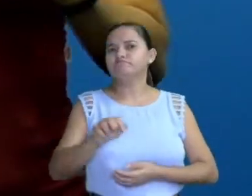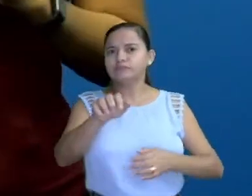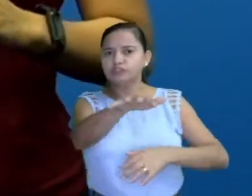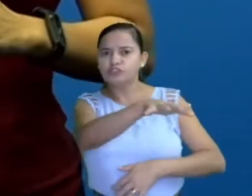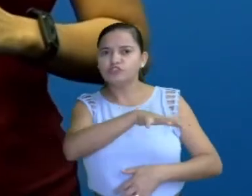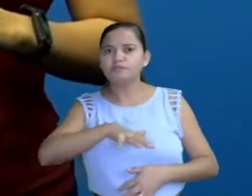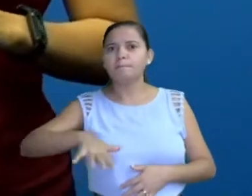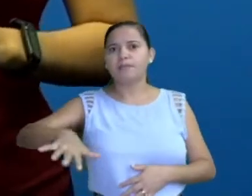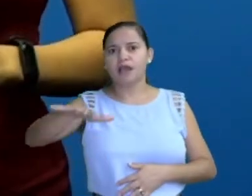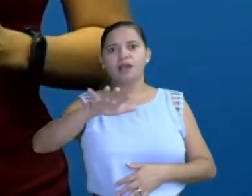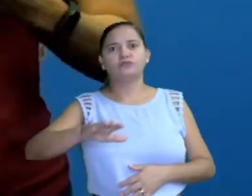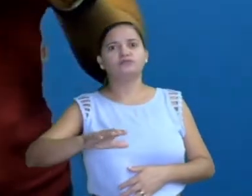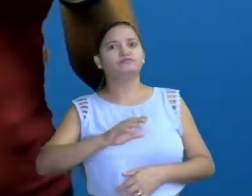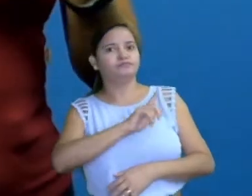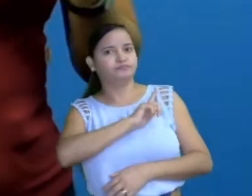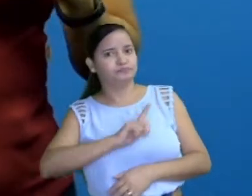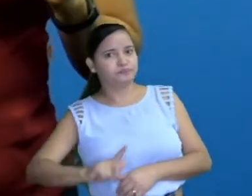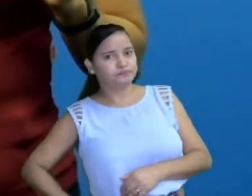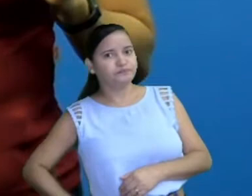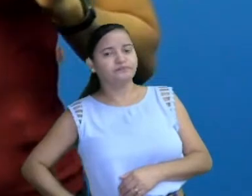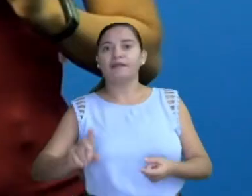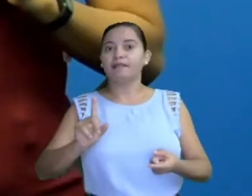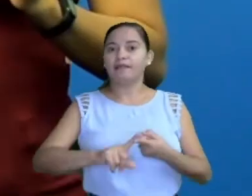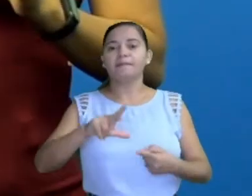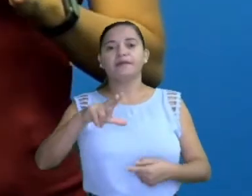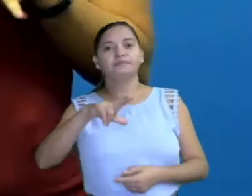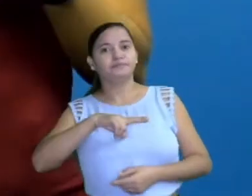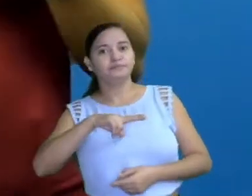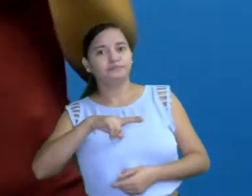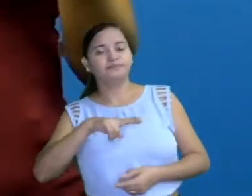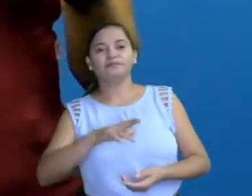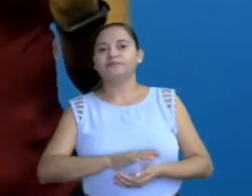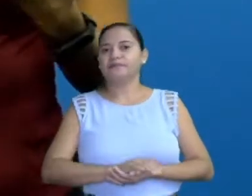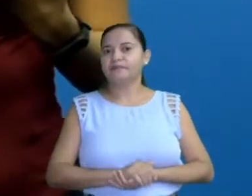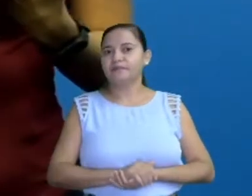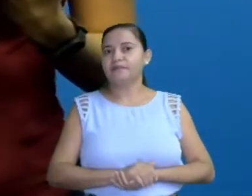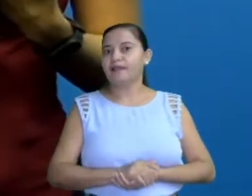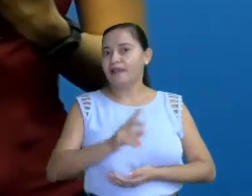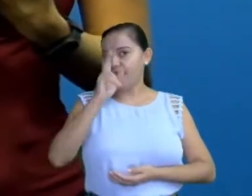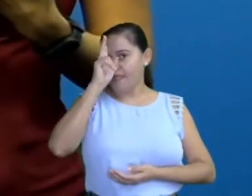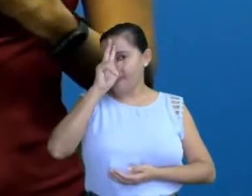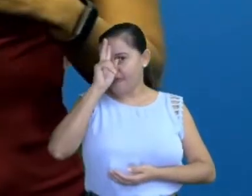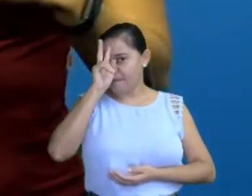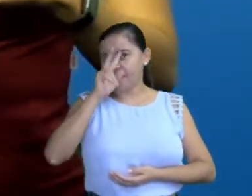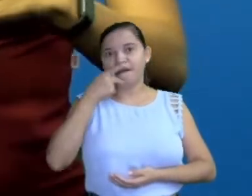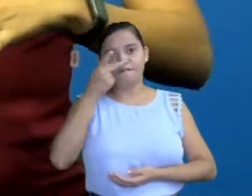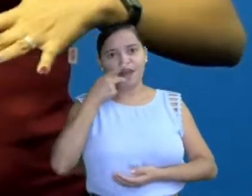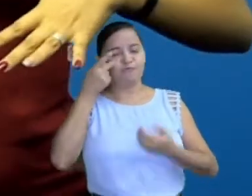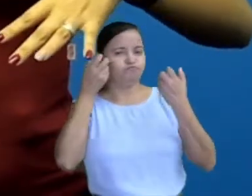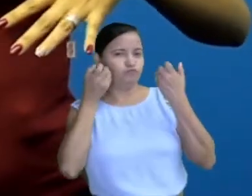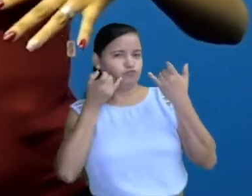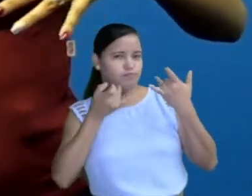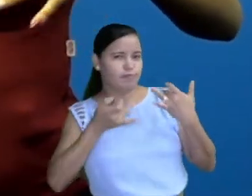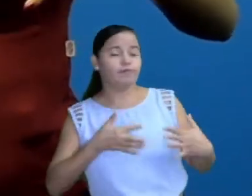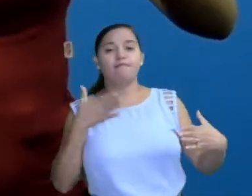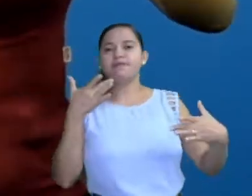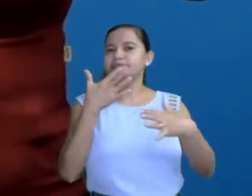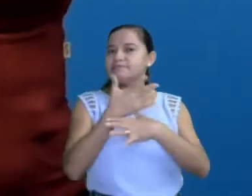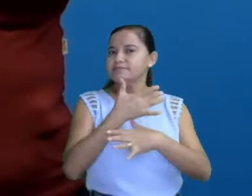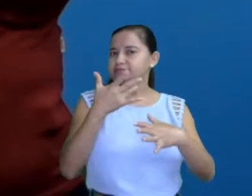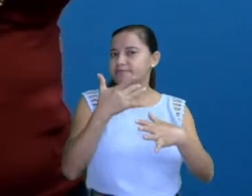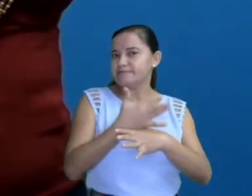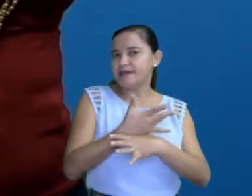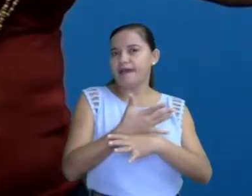públicos e privados. Em algumas aulas atrás, nós falamos sobre a cidade, lembra? A gente falou sobre a